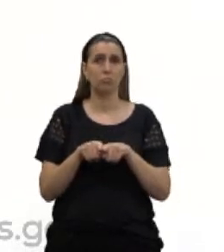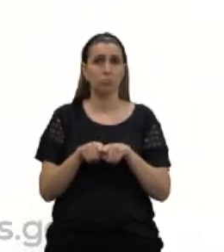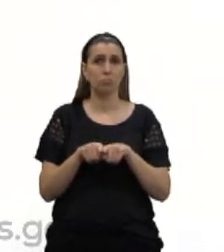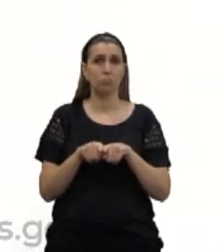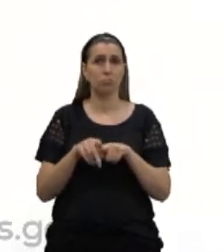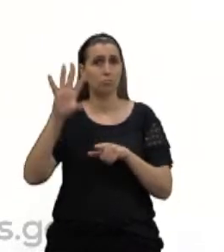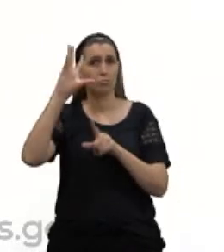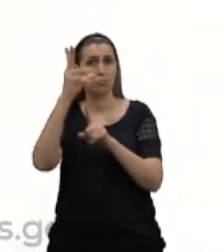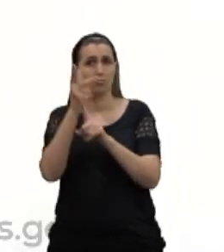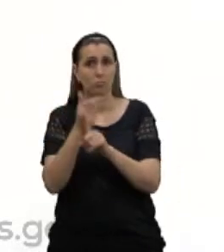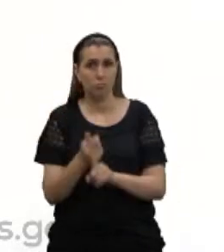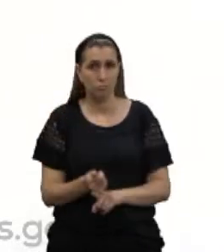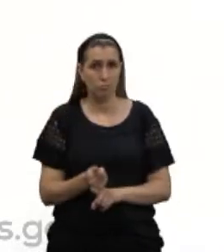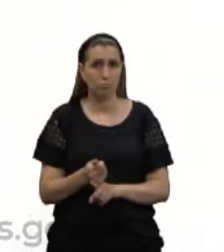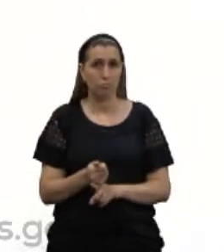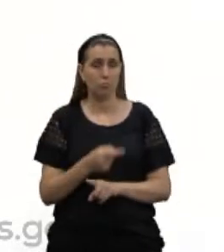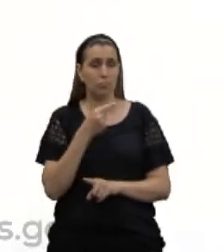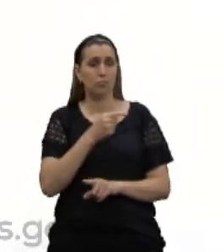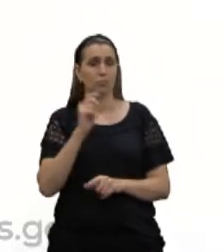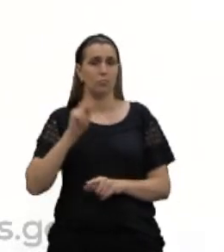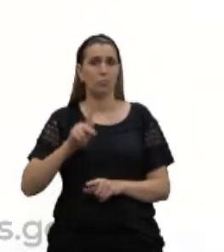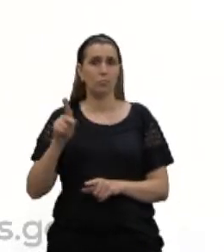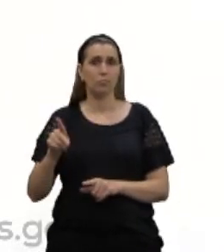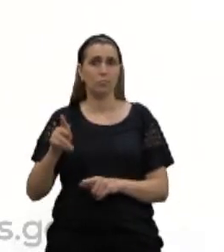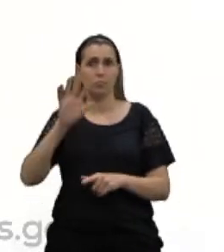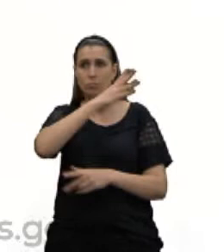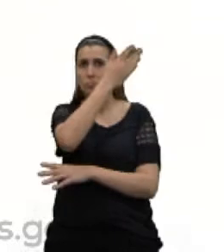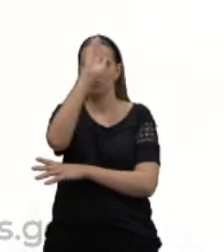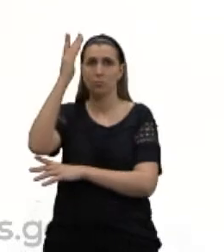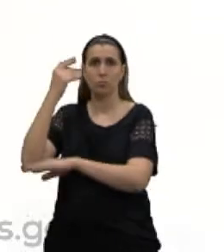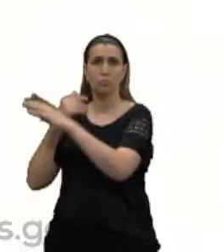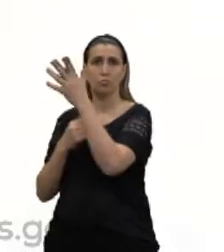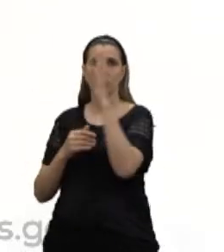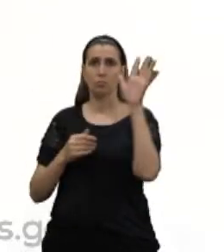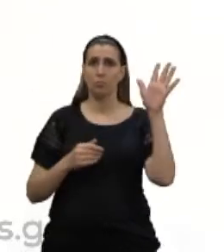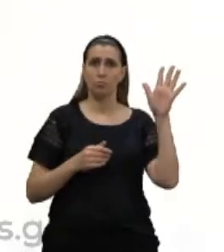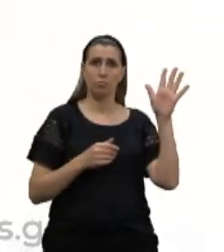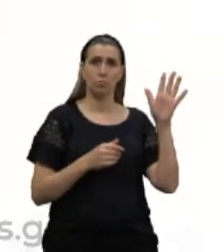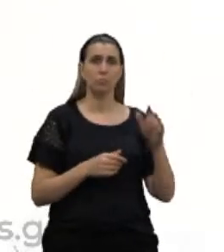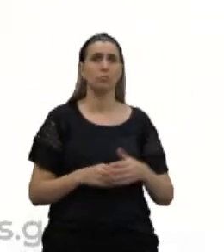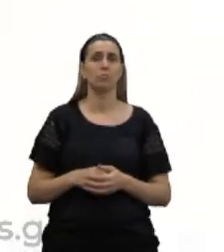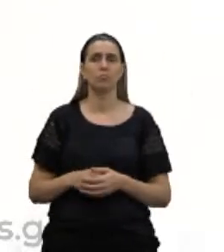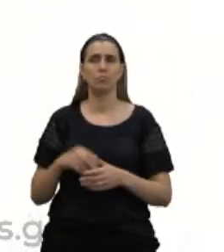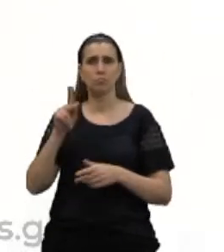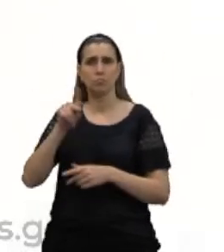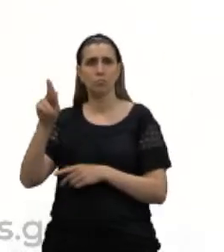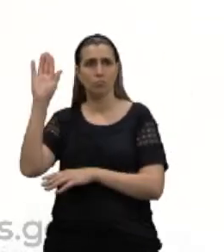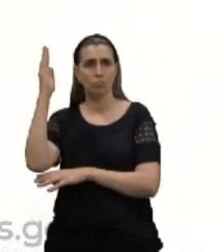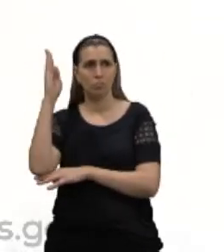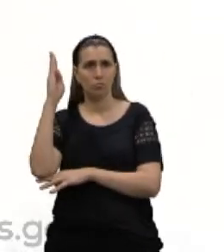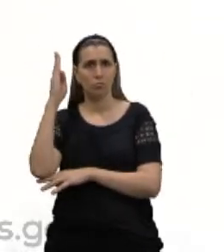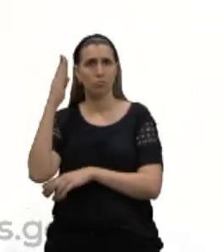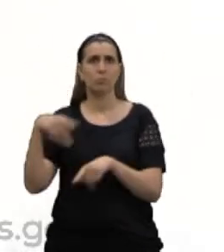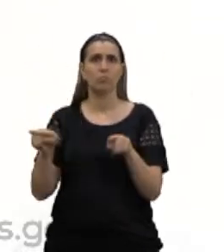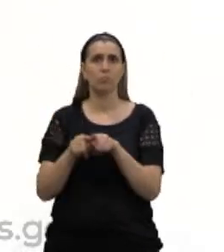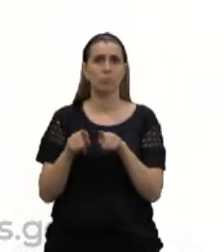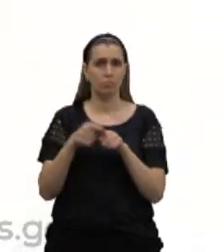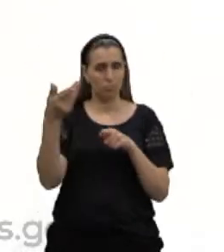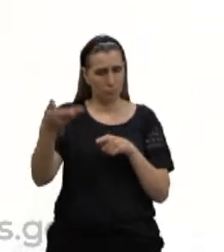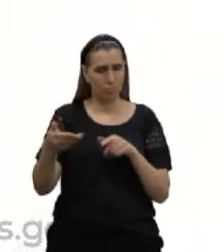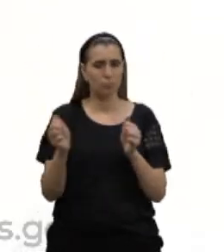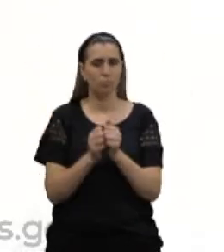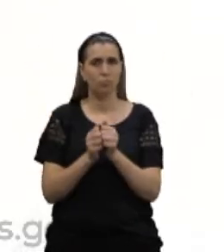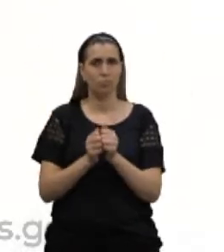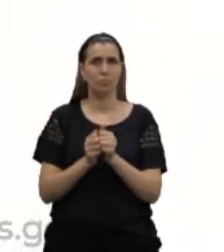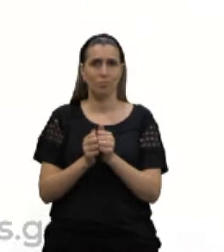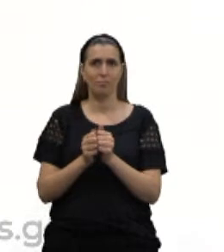na arte, né, que a Lu está aqui, na natureza, né, com, lá na prof de biologia, ela também, ela está aqui, inclusive, no